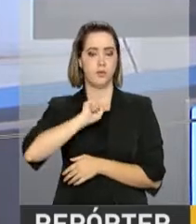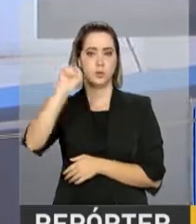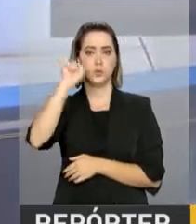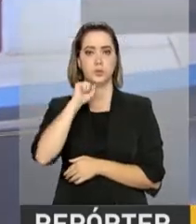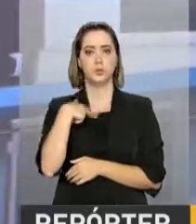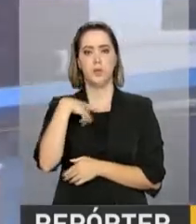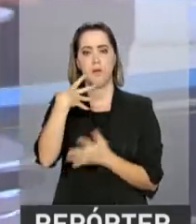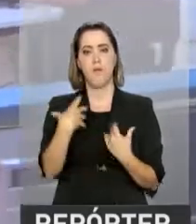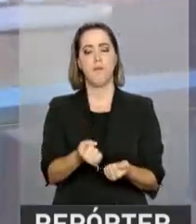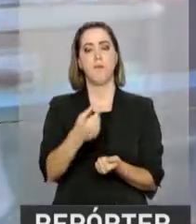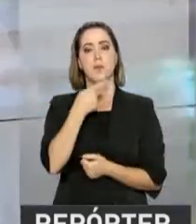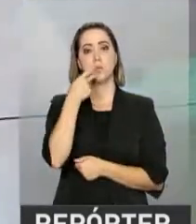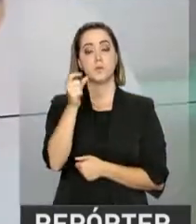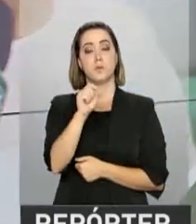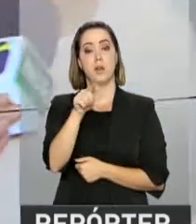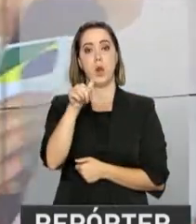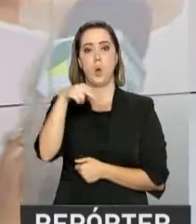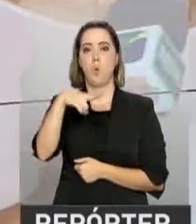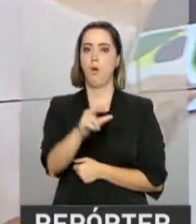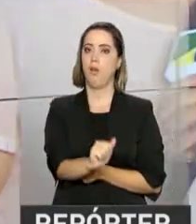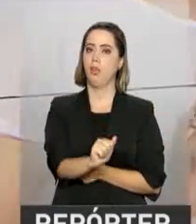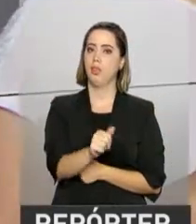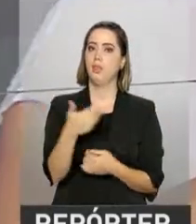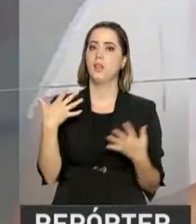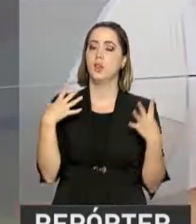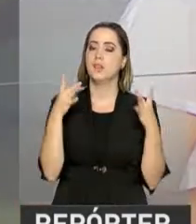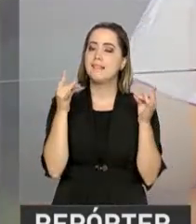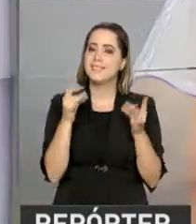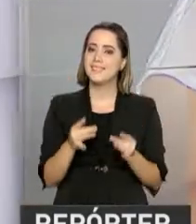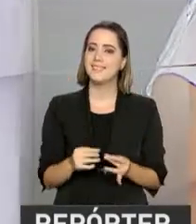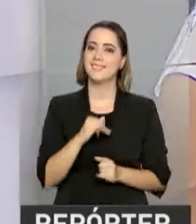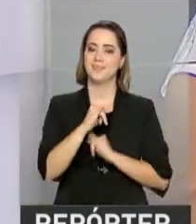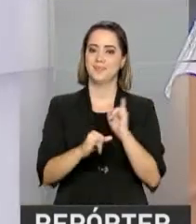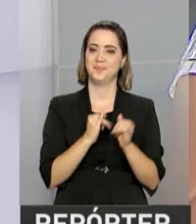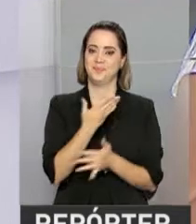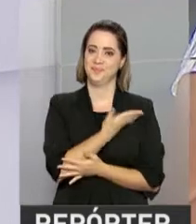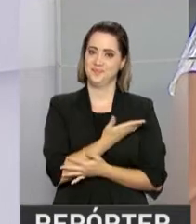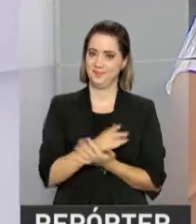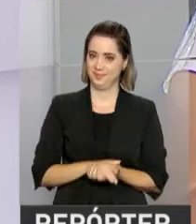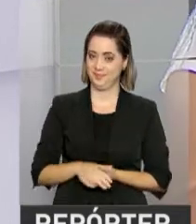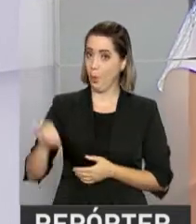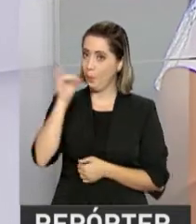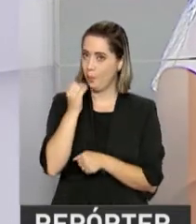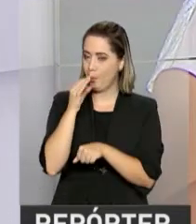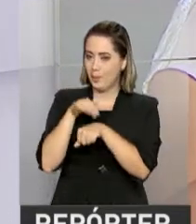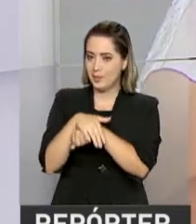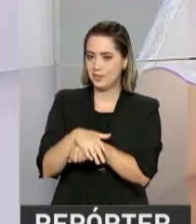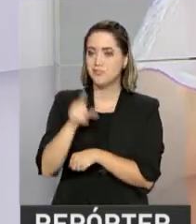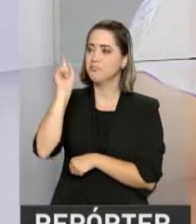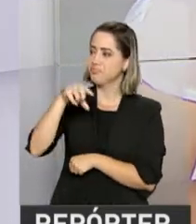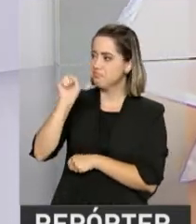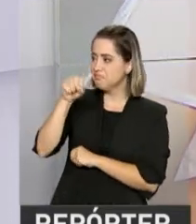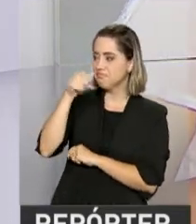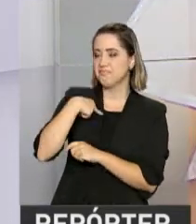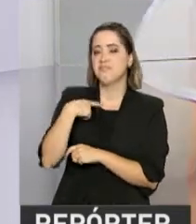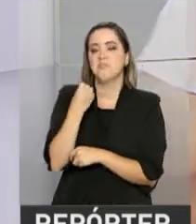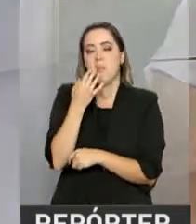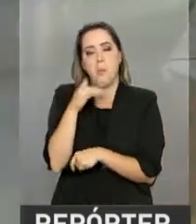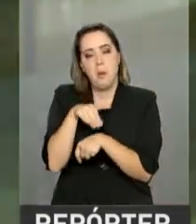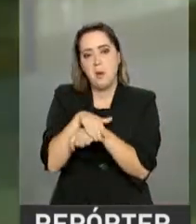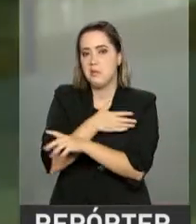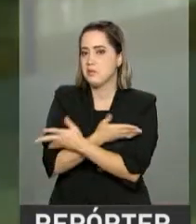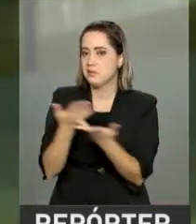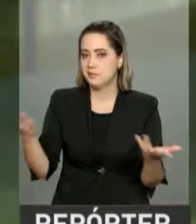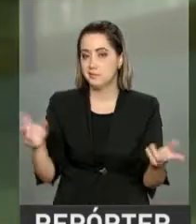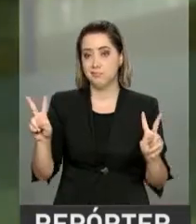abril vamos falar com a repórter lua na casa em que tem todos os detalhes sobre esse assunto não é luana boa noite é isso mesmo roberto boa noite boa